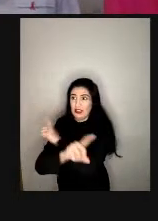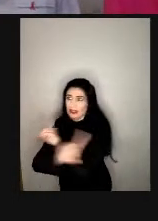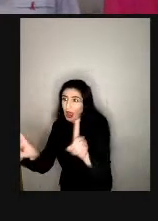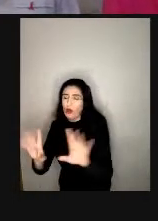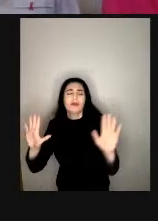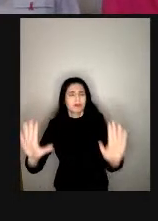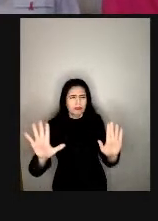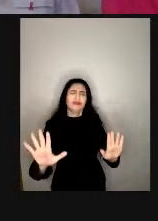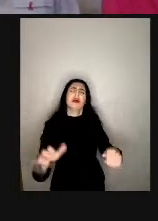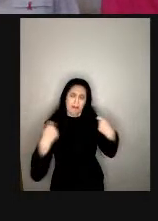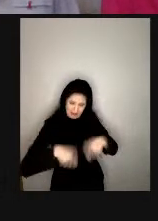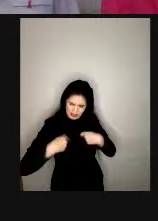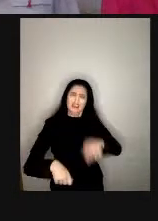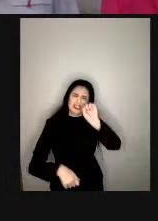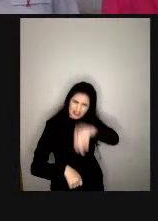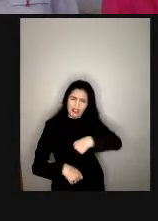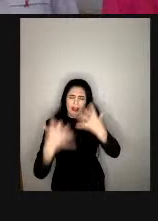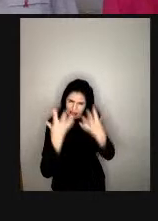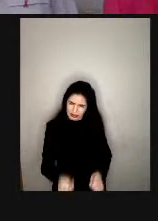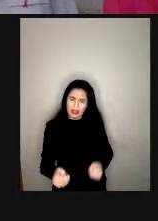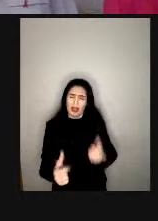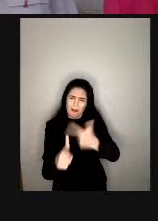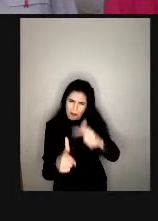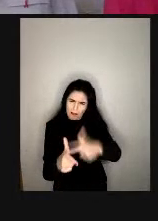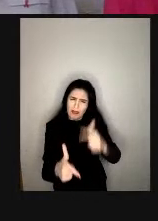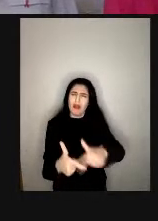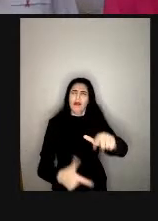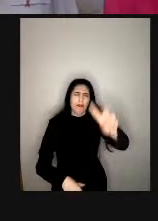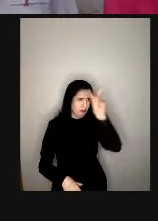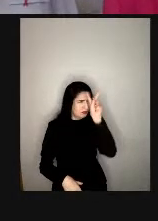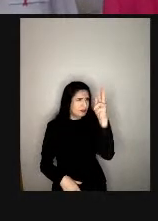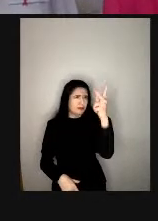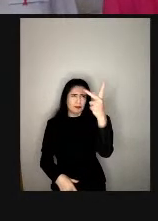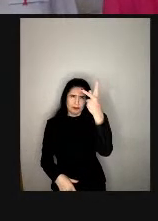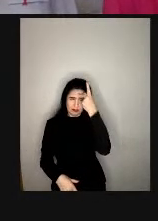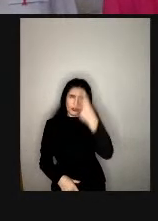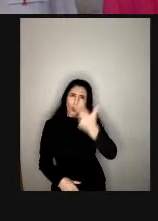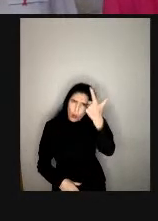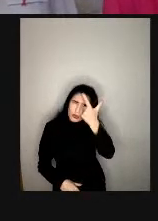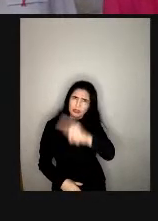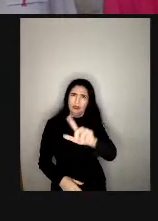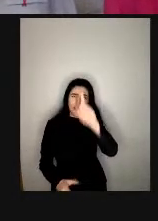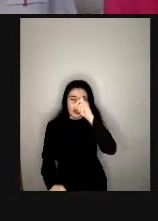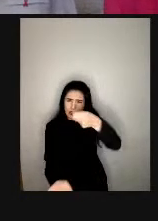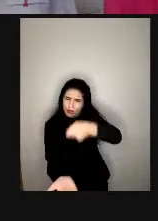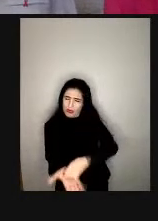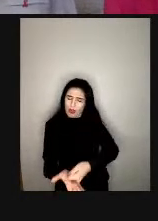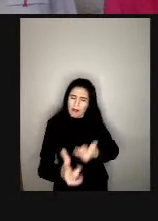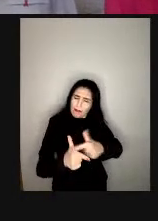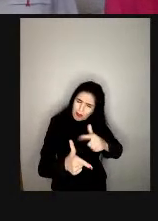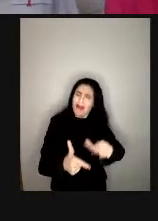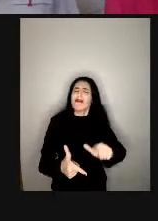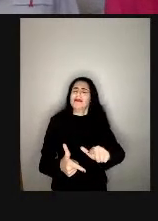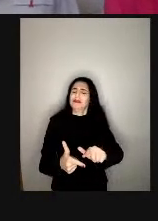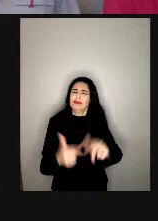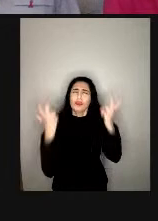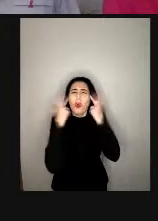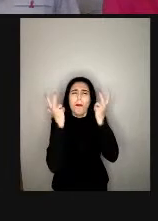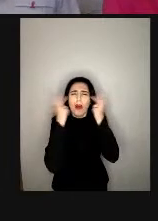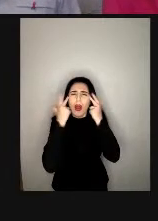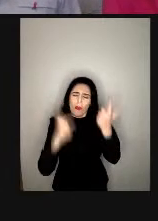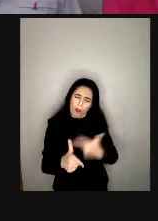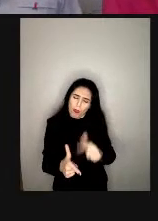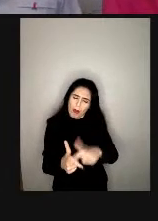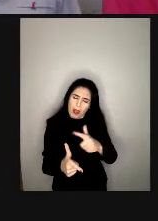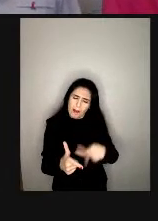superar qualquer problema. E aí, antes de acabar e de dizer a nossa gratidão, tem as nossas redes